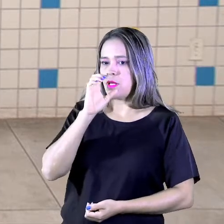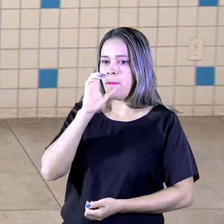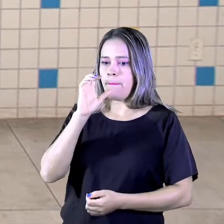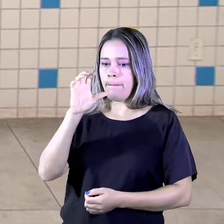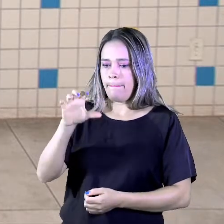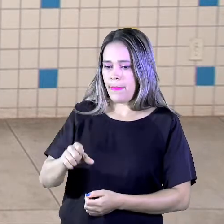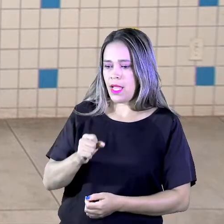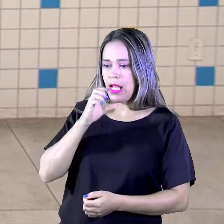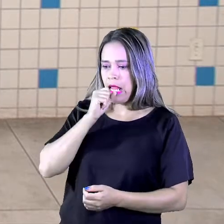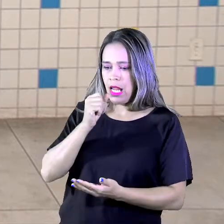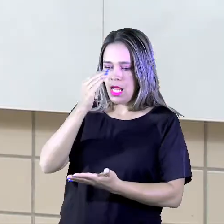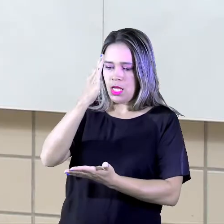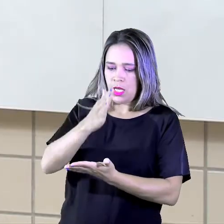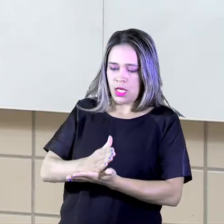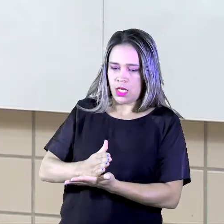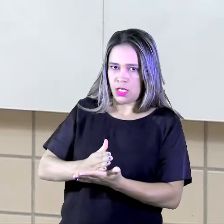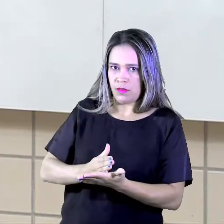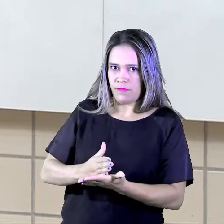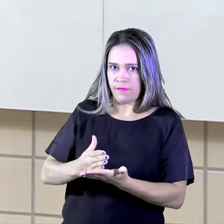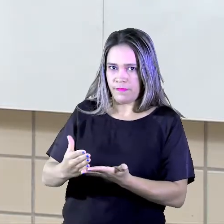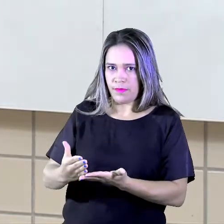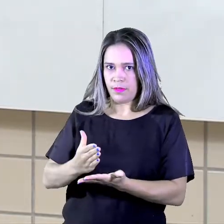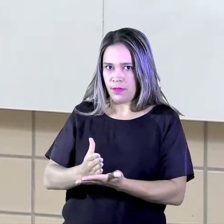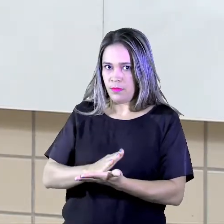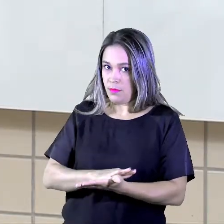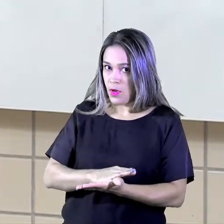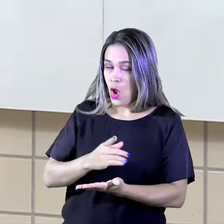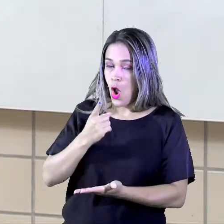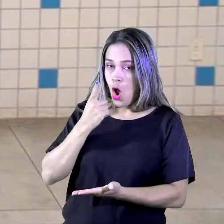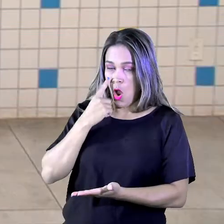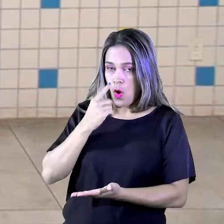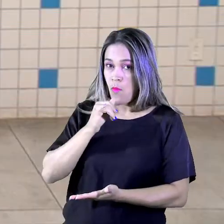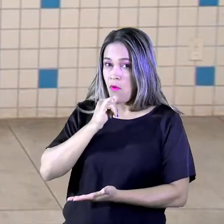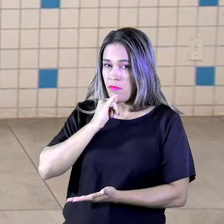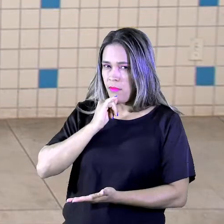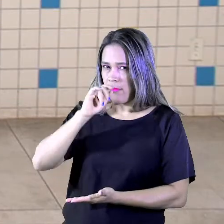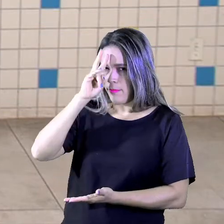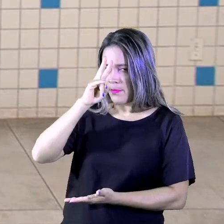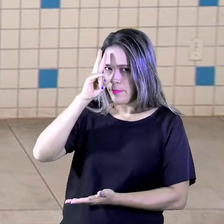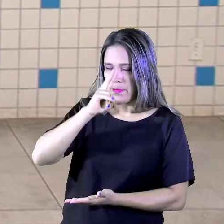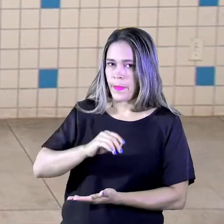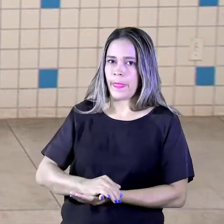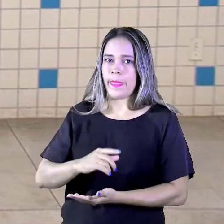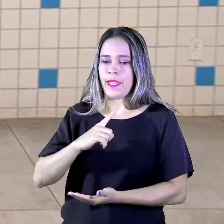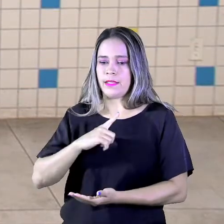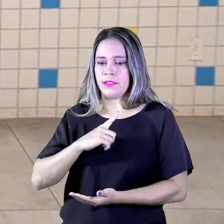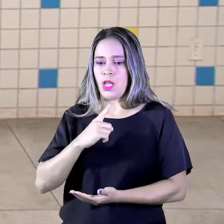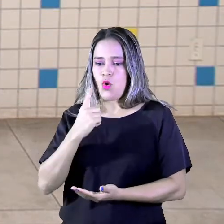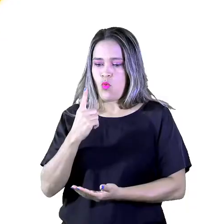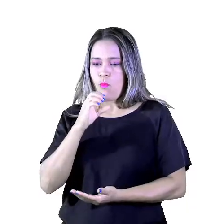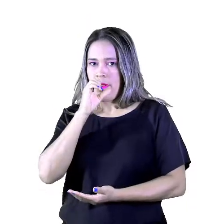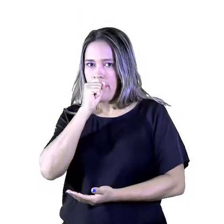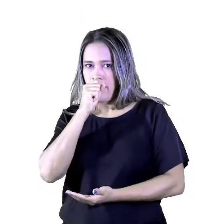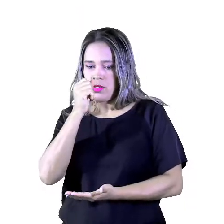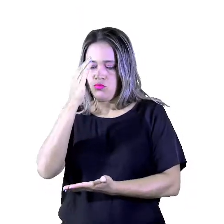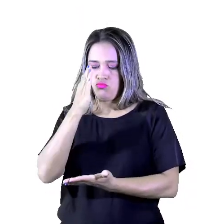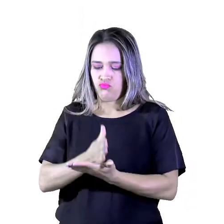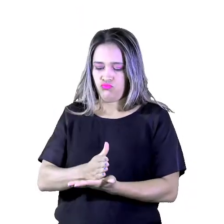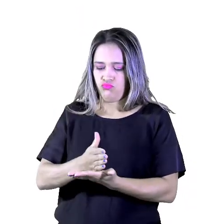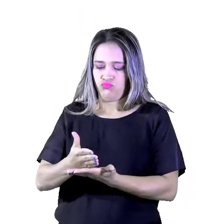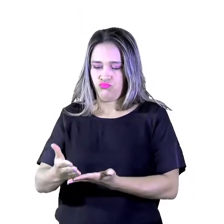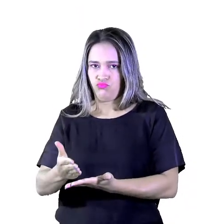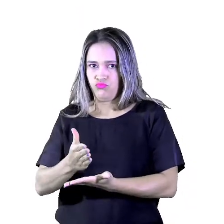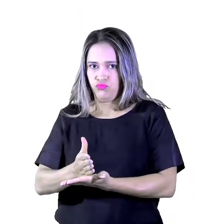laranja e divide ao meio? Turminha, vamos para o meu exemplo da laranja. Lembra só? Nós tínhamos uma laranja, dividimos ao